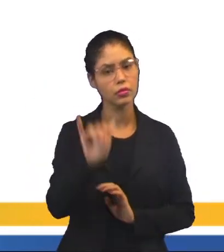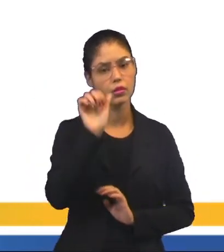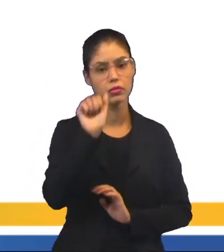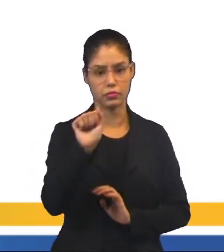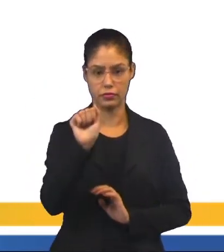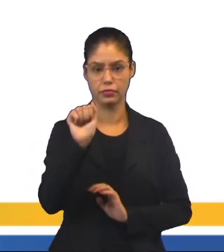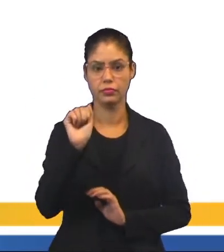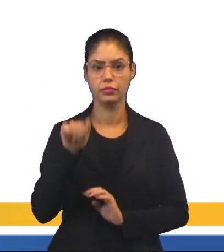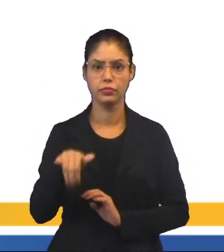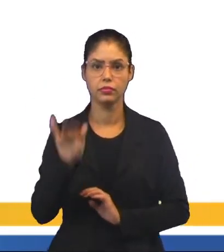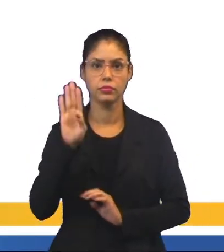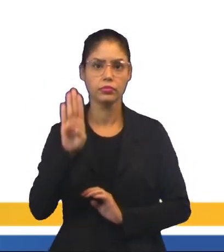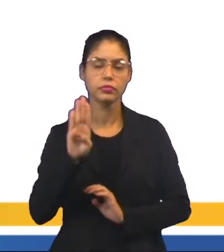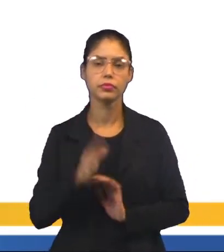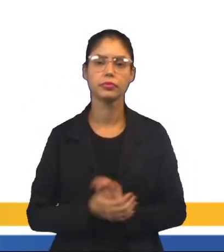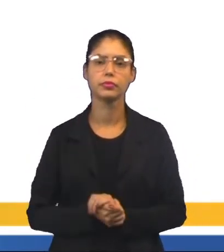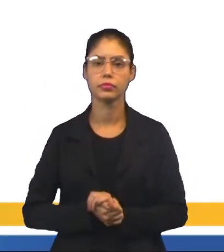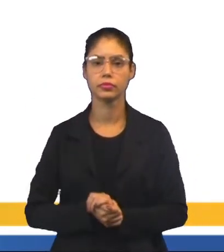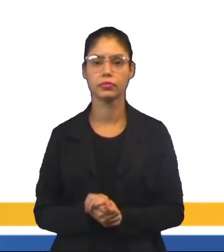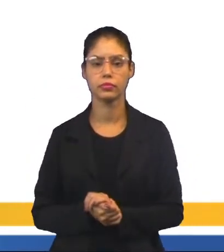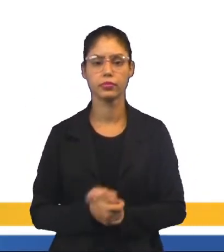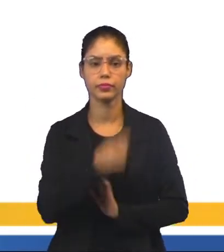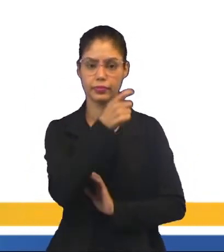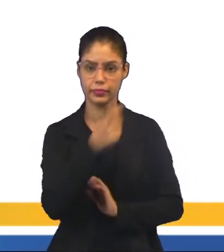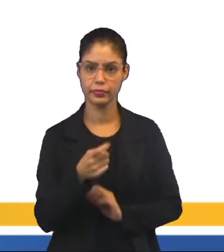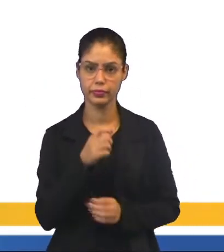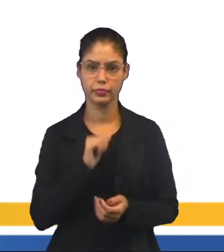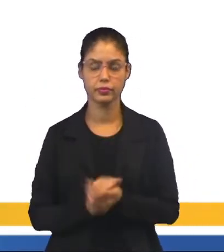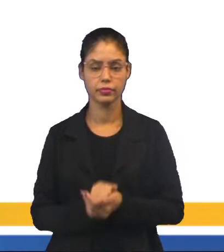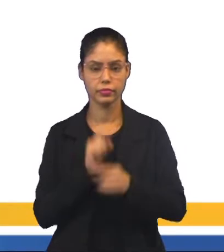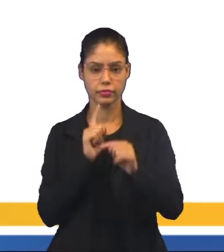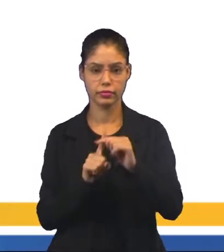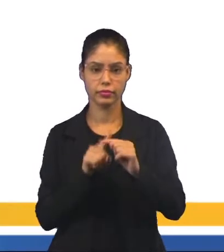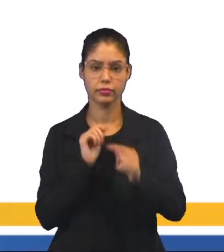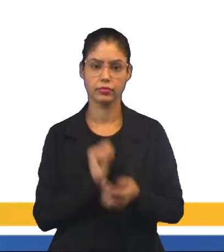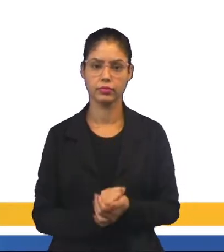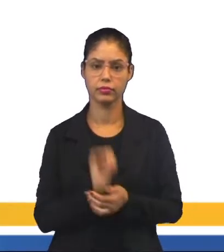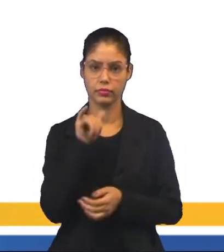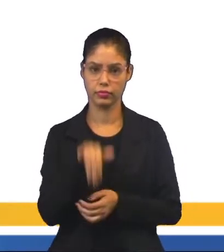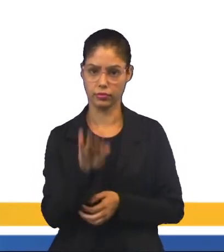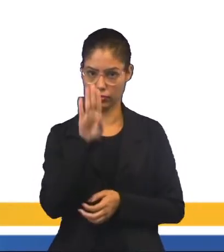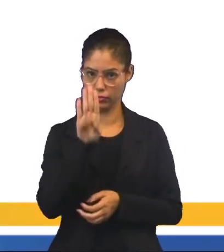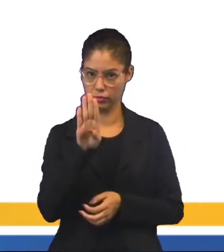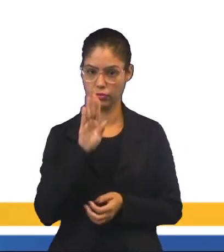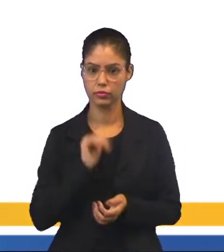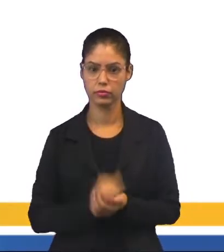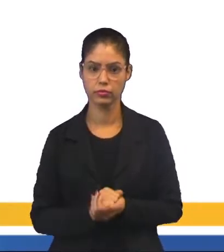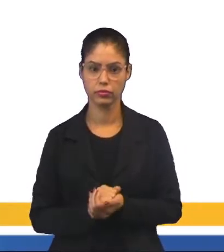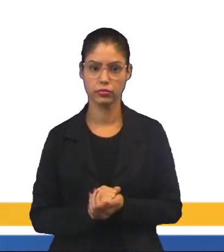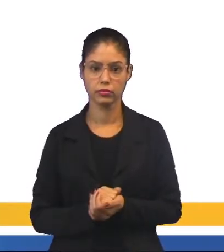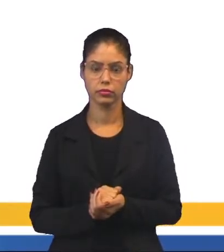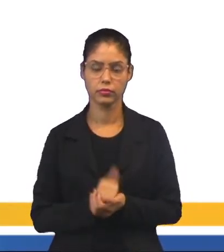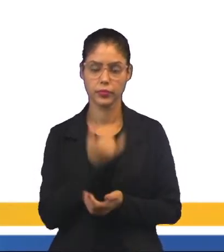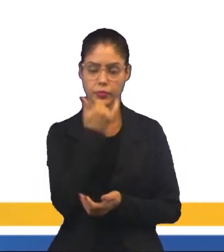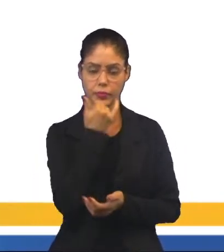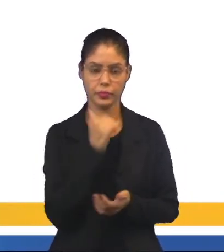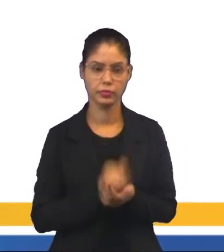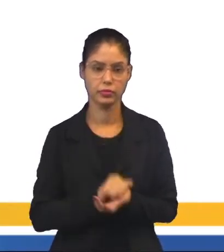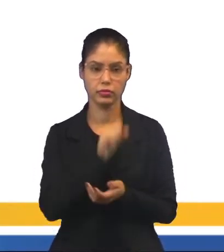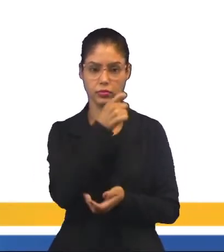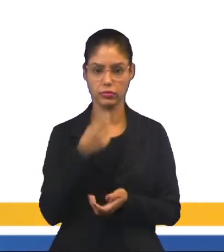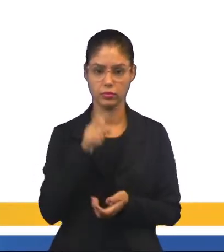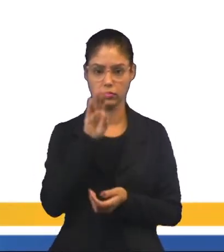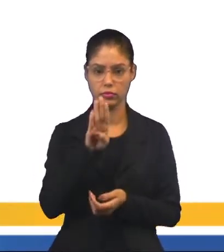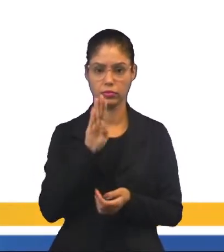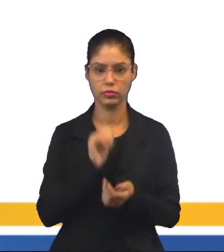A menos meu y de B, x mais y de B, desculpa, x de